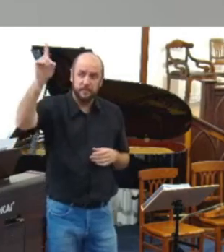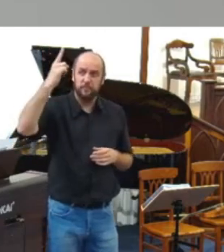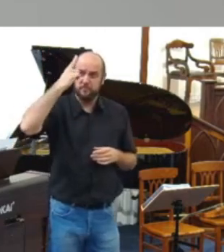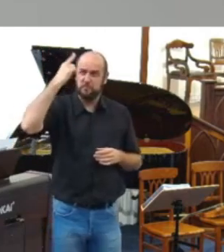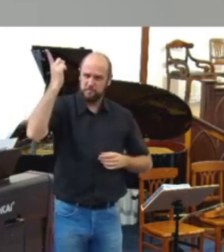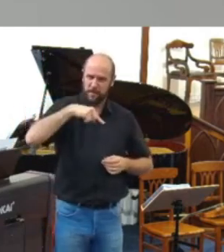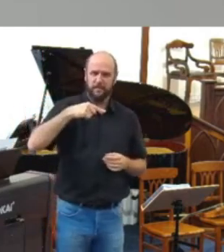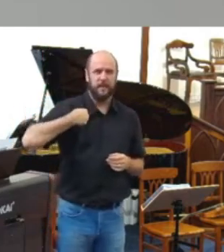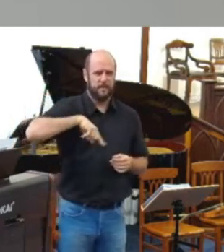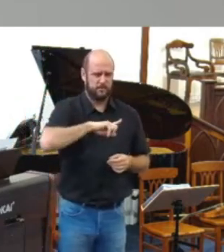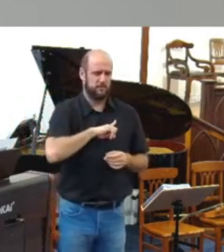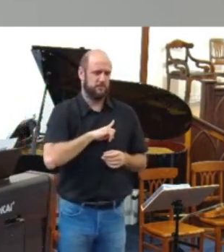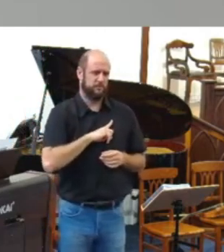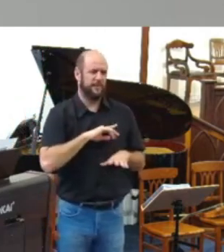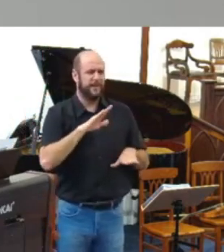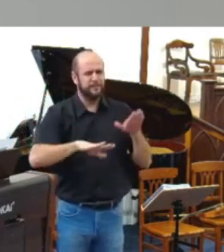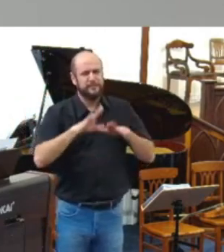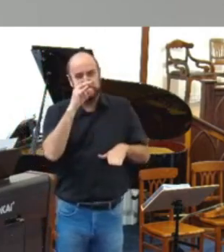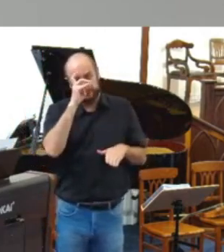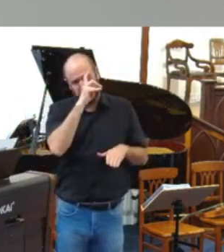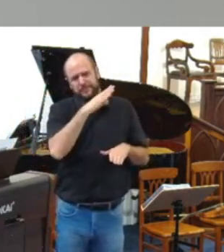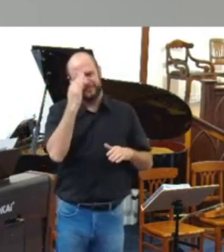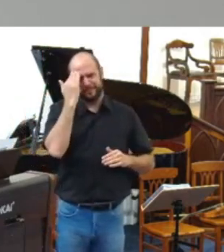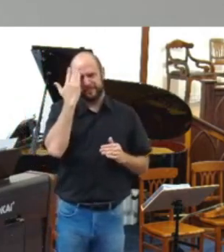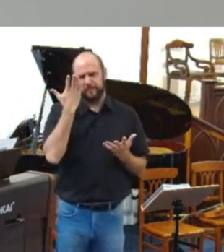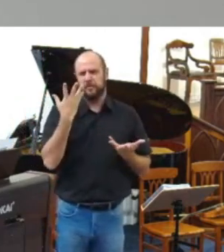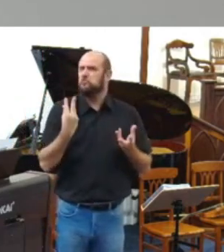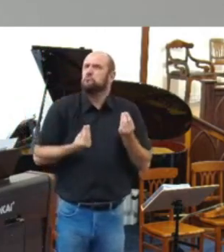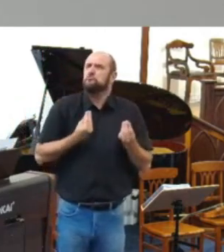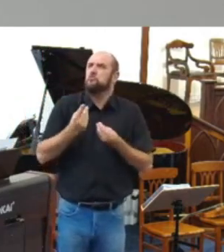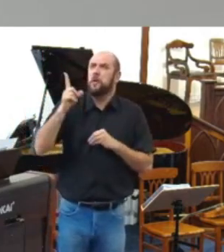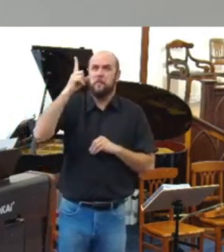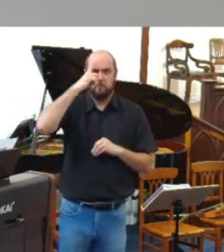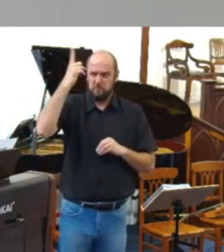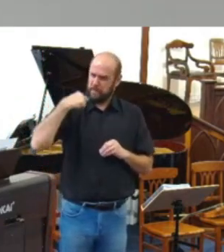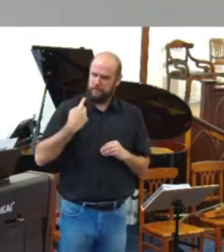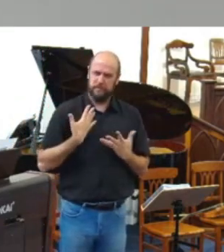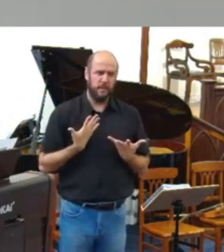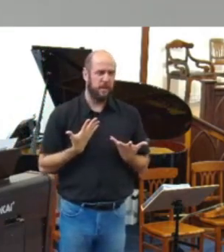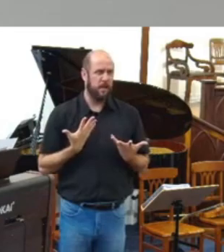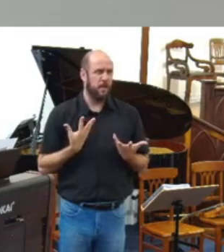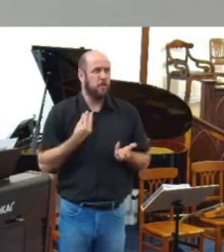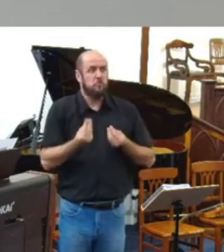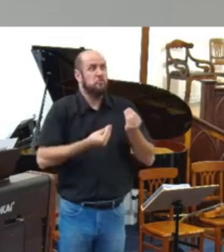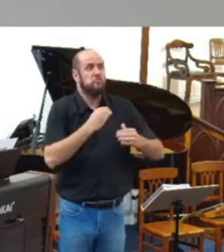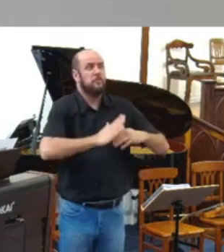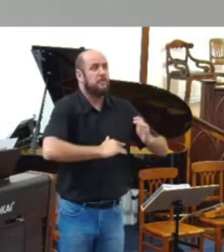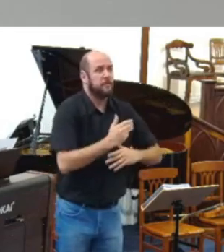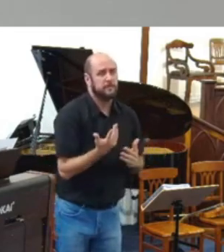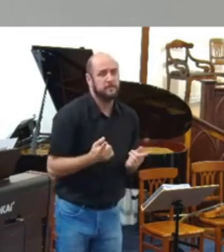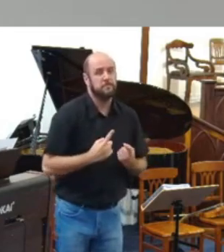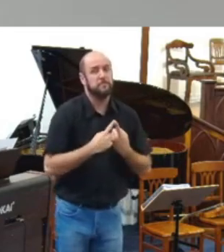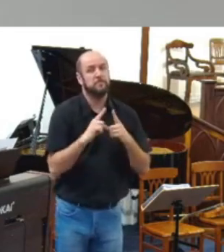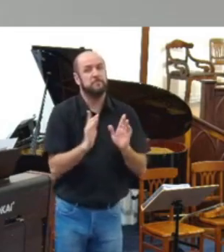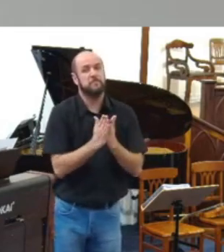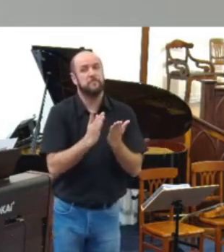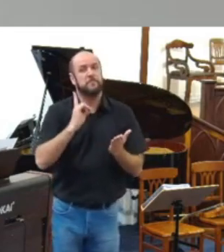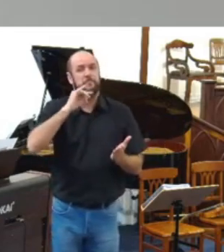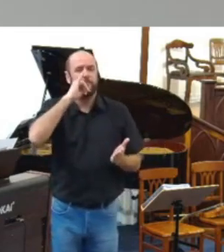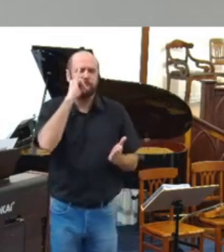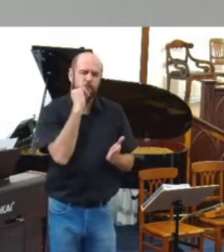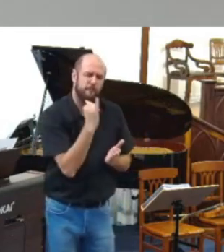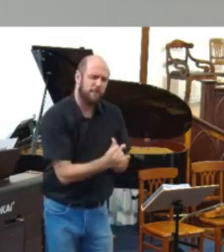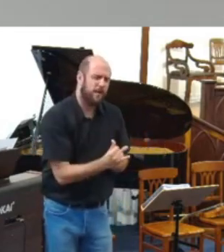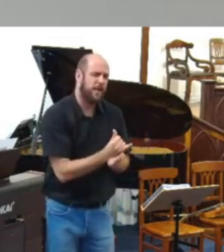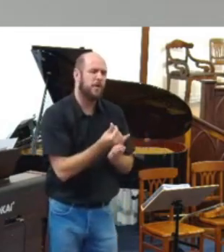isso. Pode ser que em algum momento a gente pense: como eu farei isso? De que forma eu farei isso? Mas a palavra de Deus nos